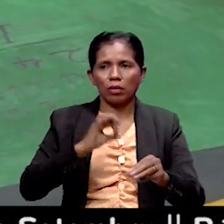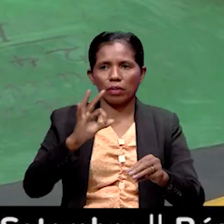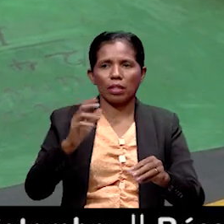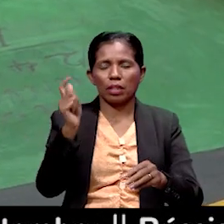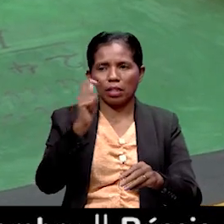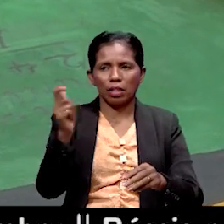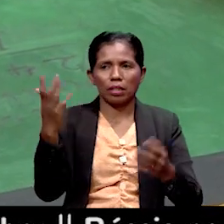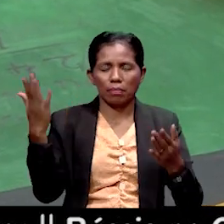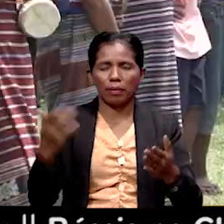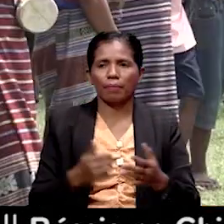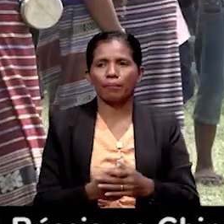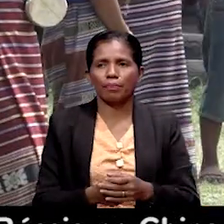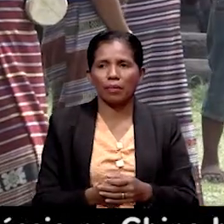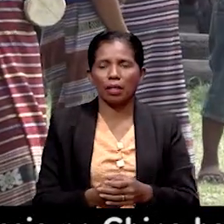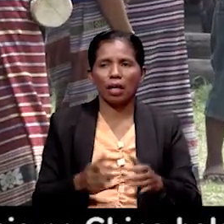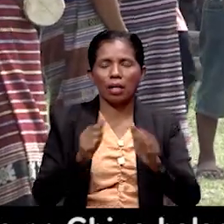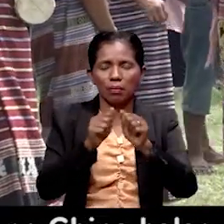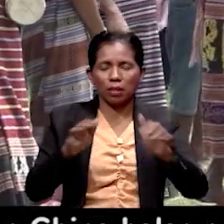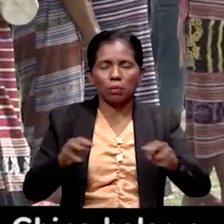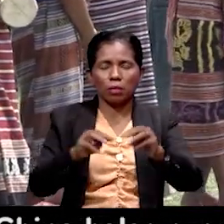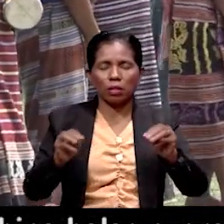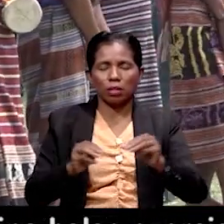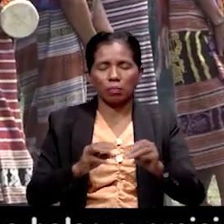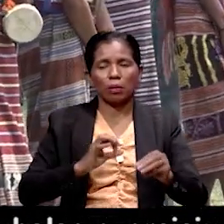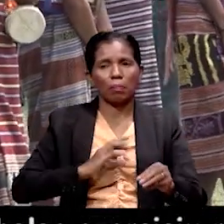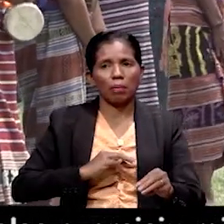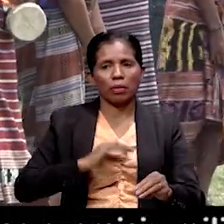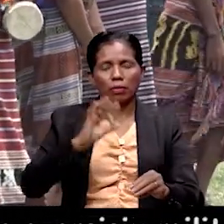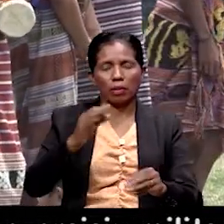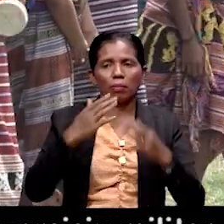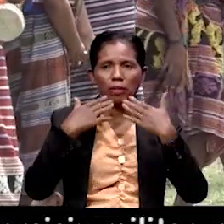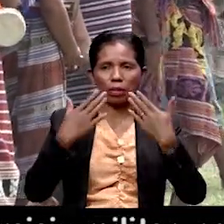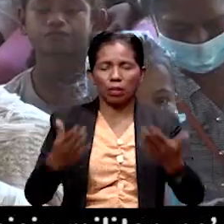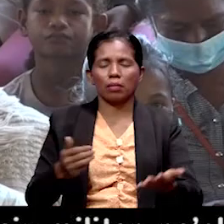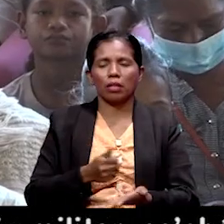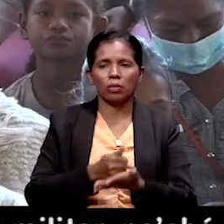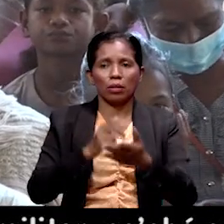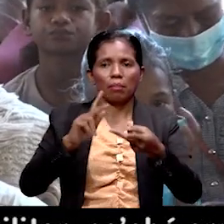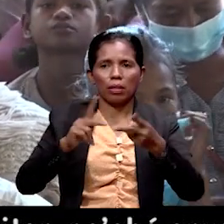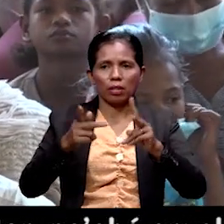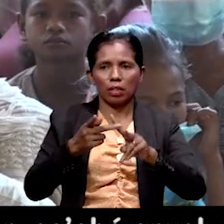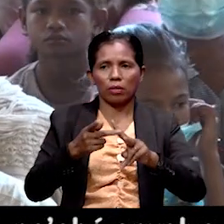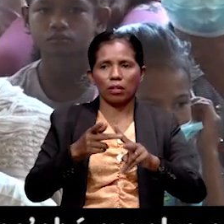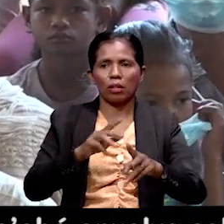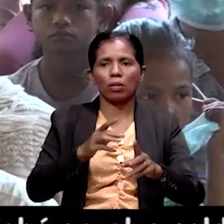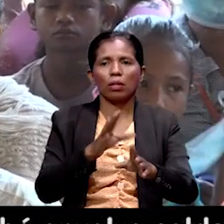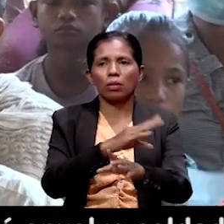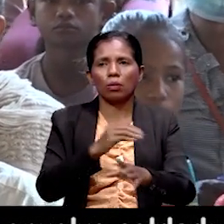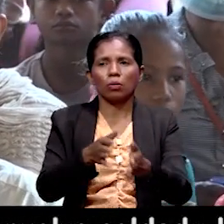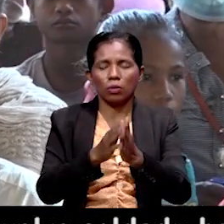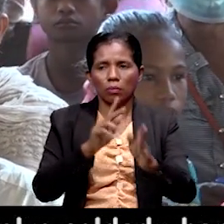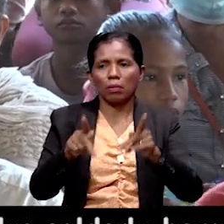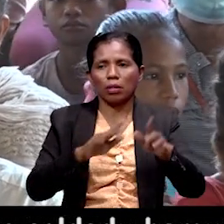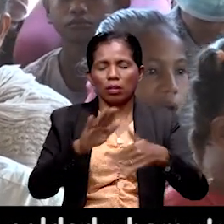Tersoné. Administrador do município Manufahi, Arantes Isaac Sarmento, agradece o apoio parceiro Sira, no nosso sua comunidade a